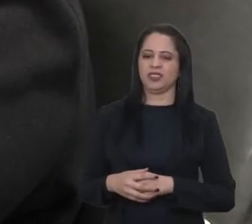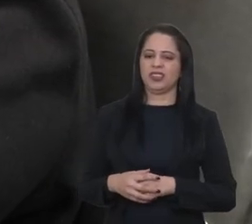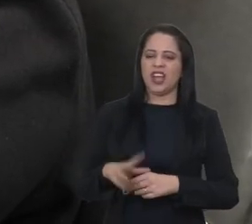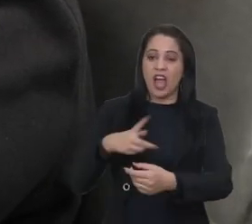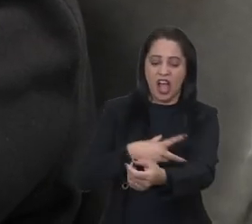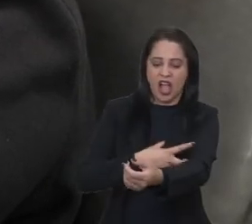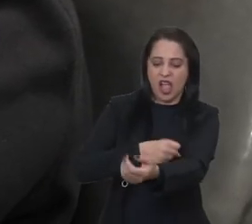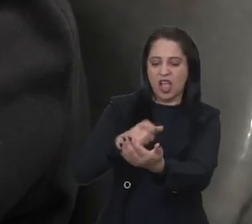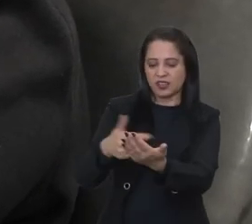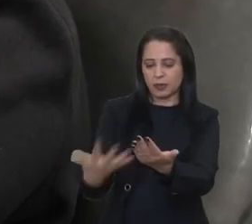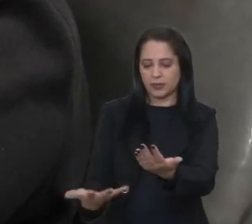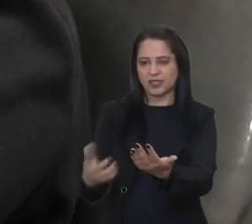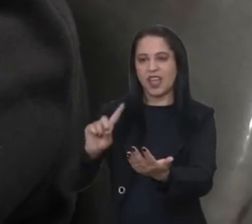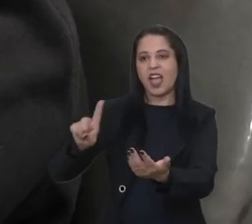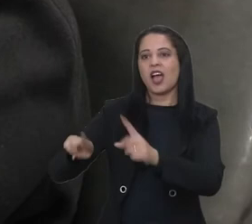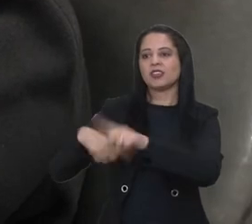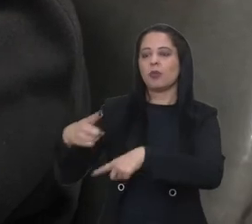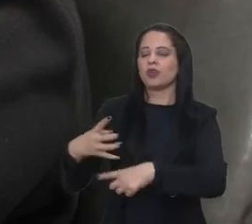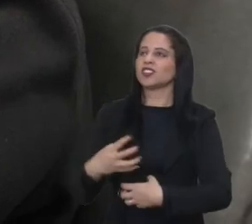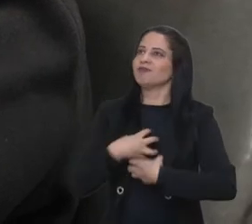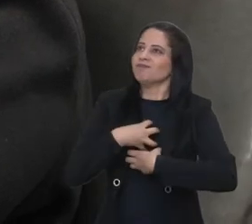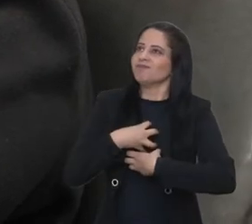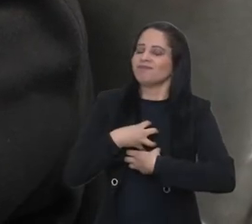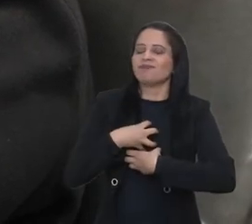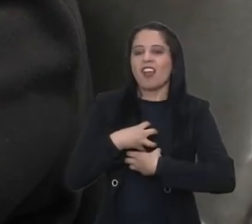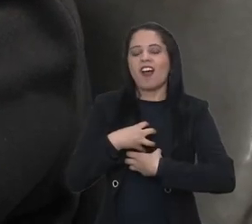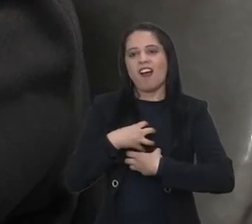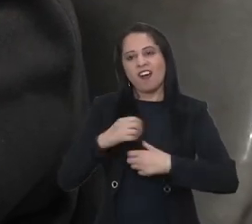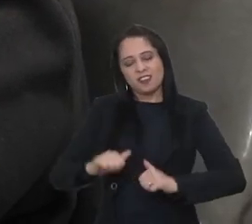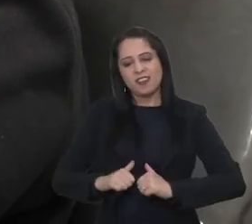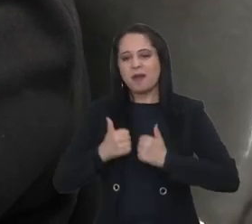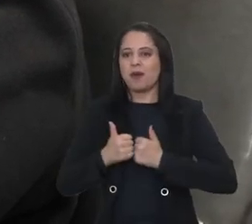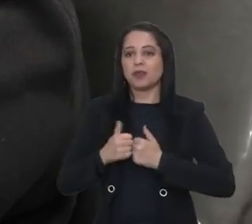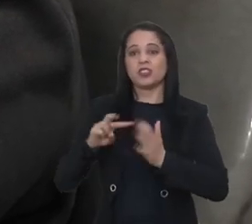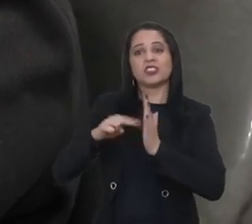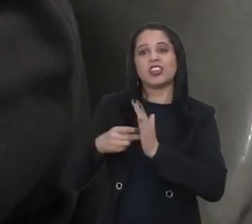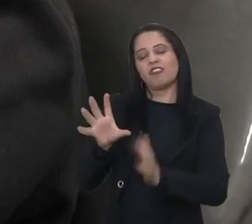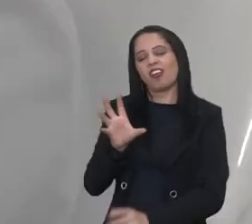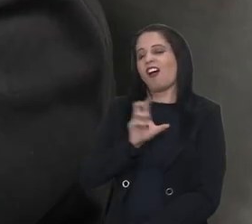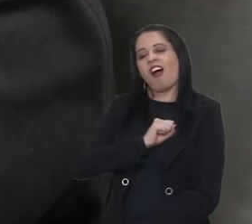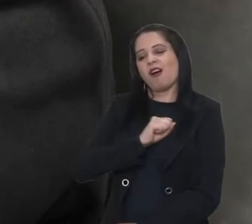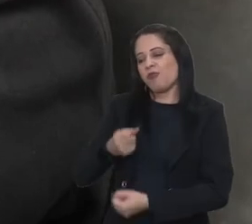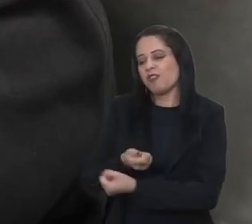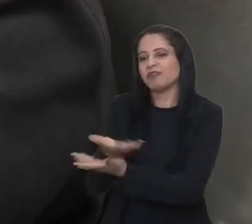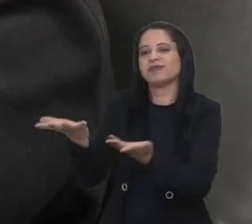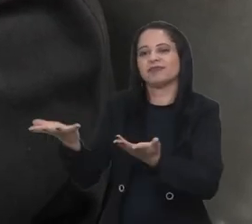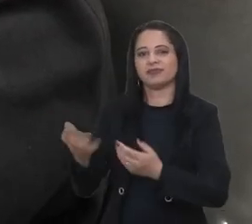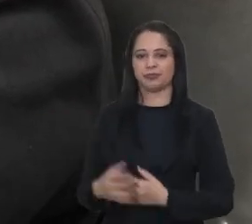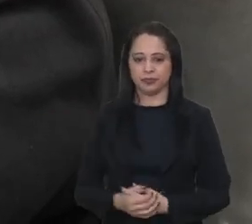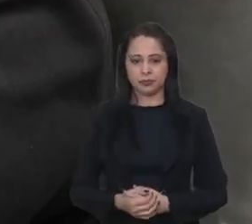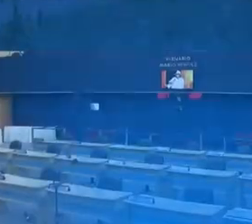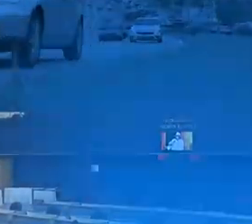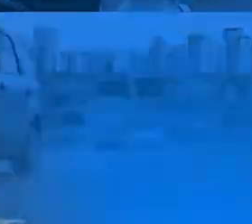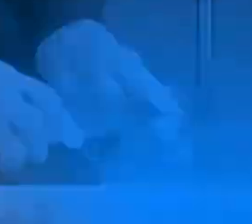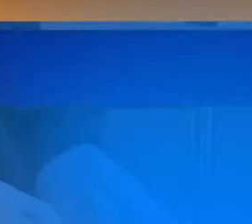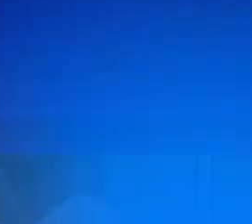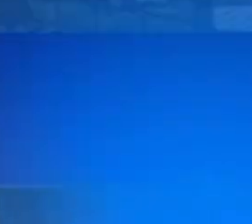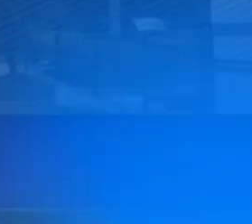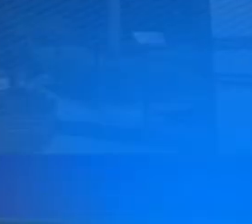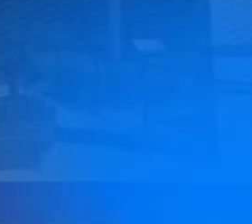e quando a gente dou a gente sai bem satisfeito saber da gente pode ajudar uma outra pessoa né é um ato de amor né